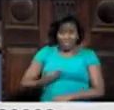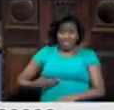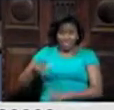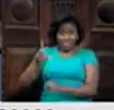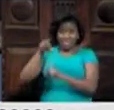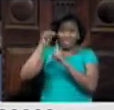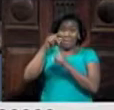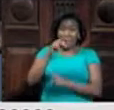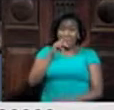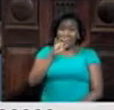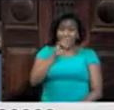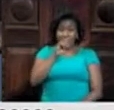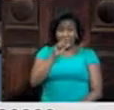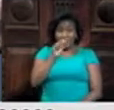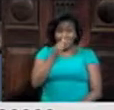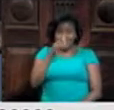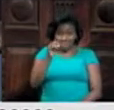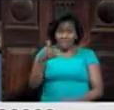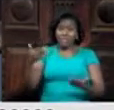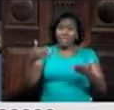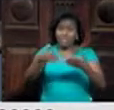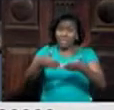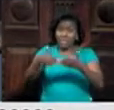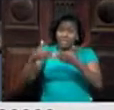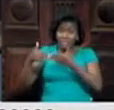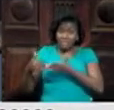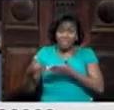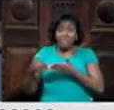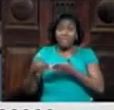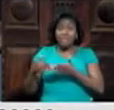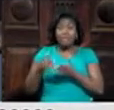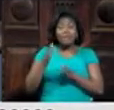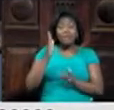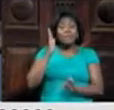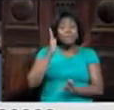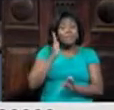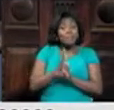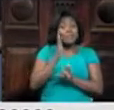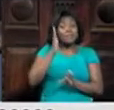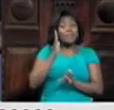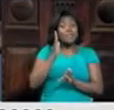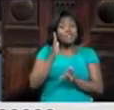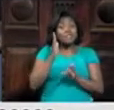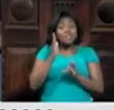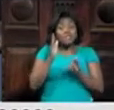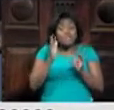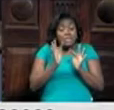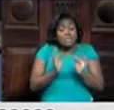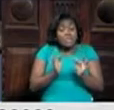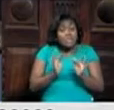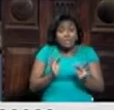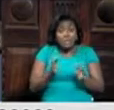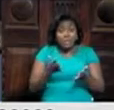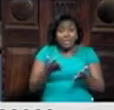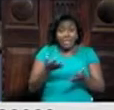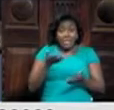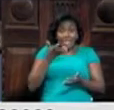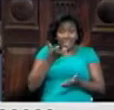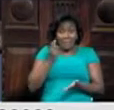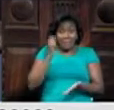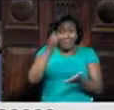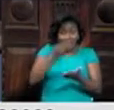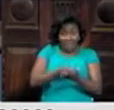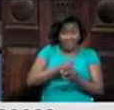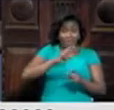Pezão, o governador que está licenciado, mas que tem um posicionamento claro e numa conta muito simples. Queriam me pagar 2